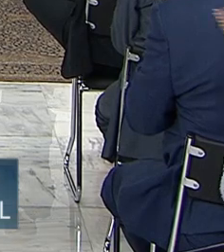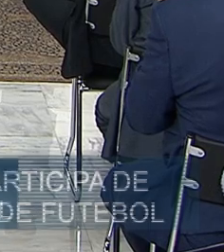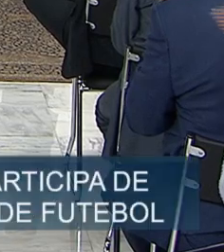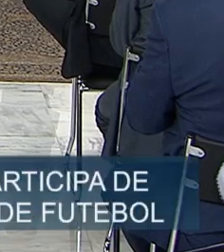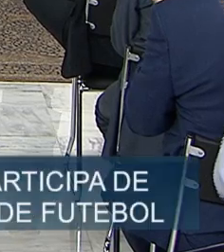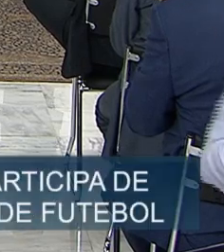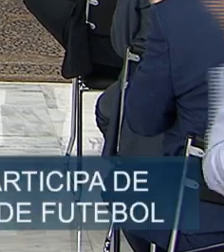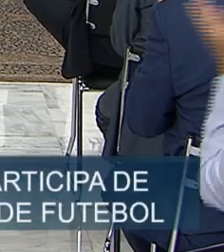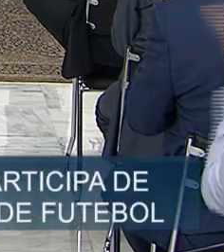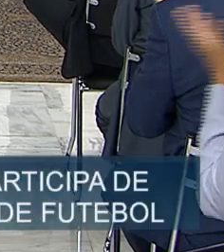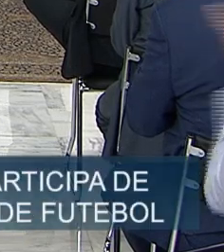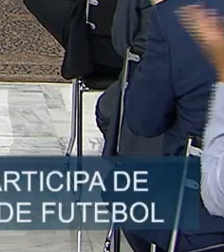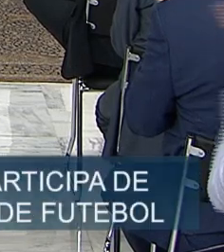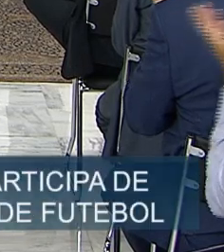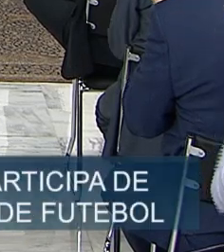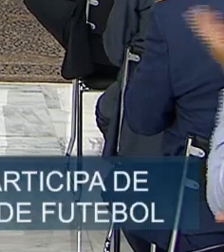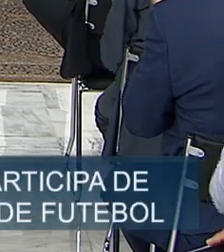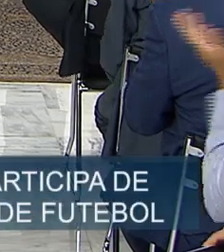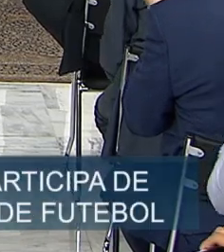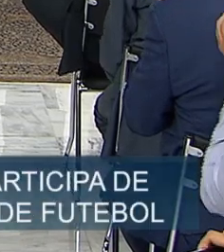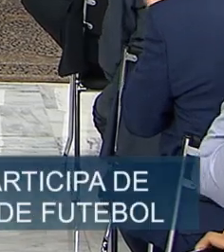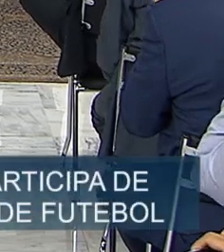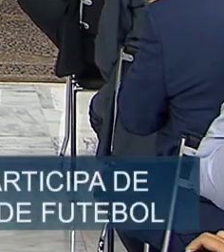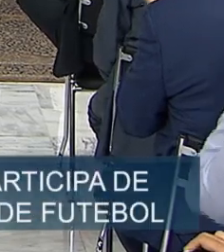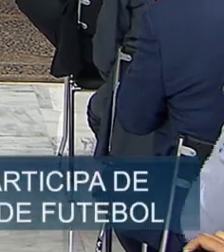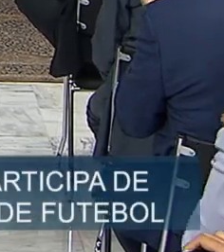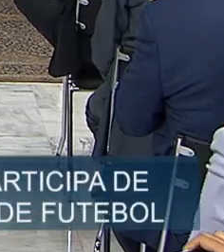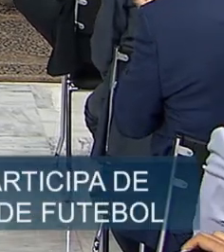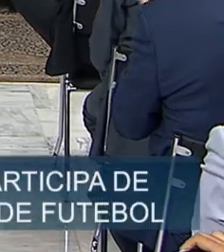Está encerrada esta cerimônia.